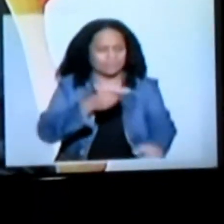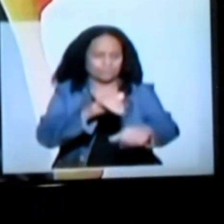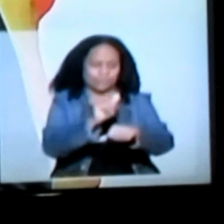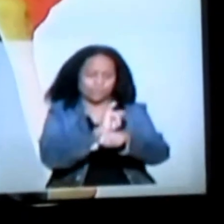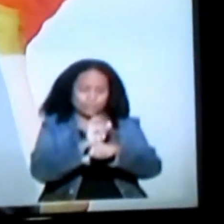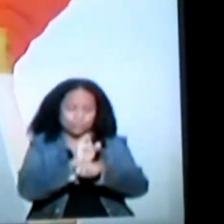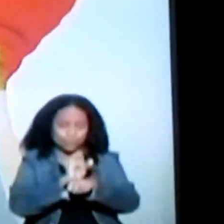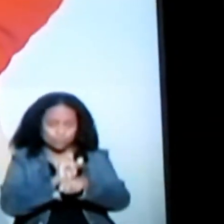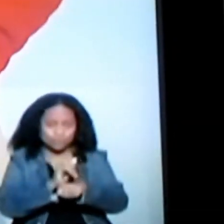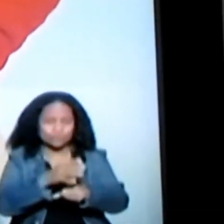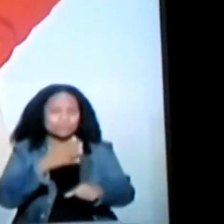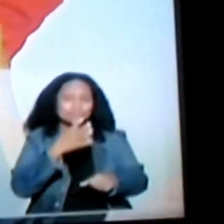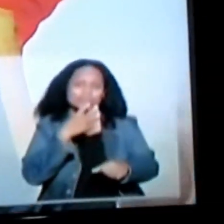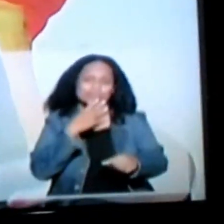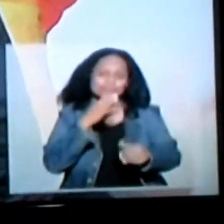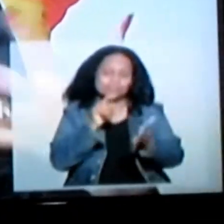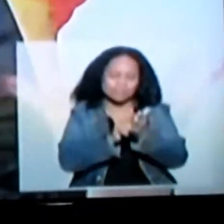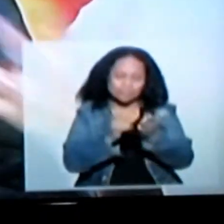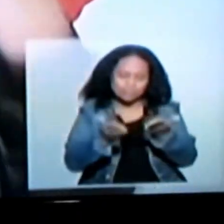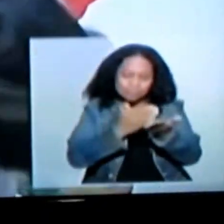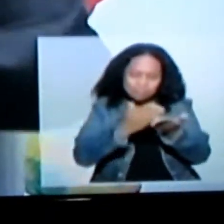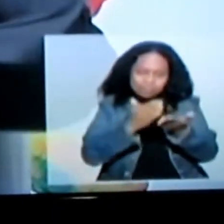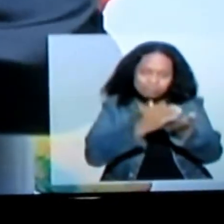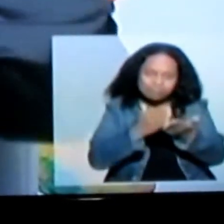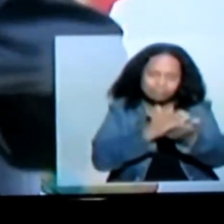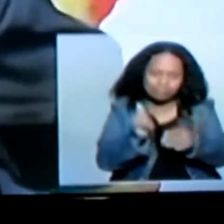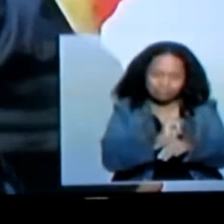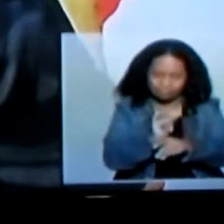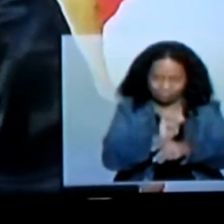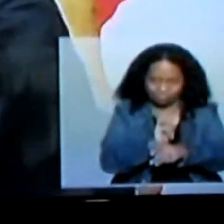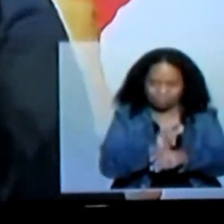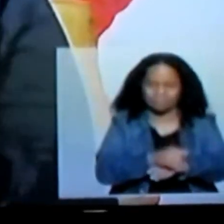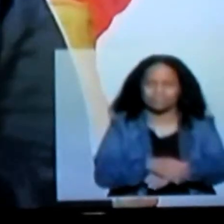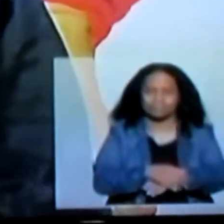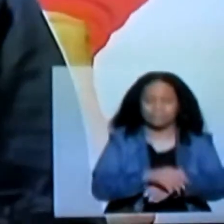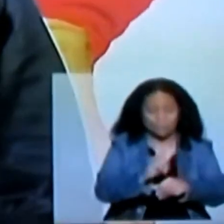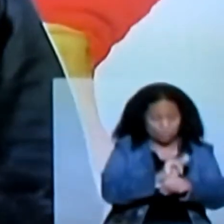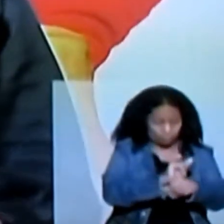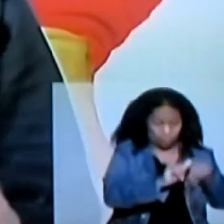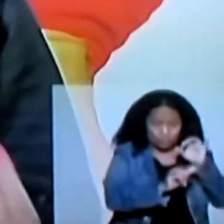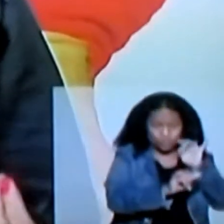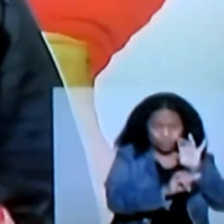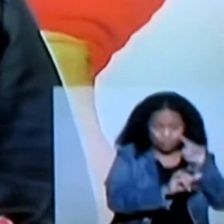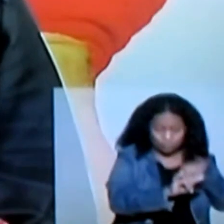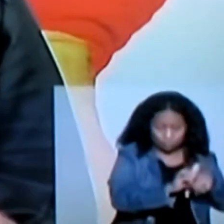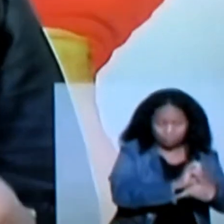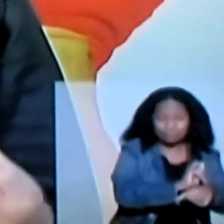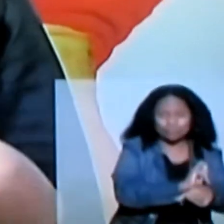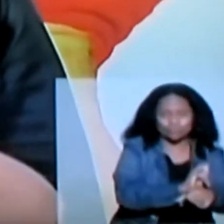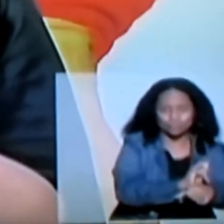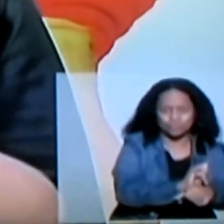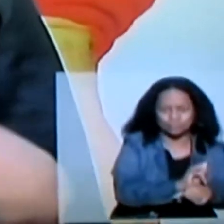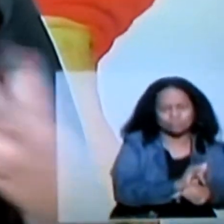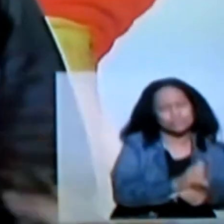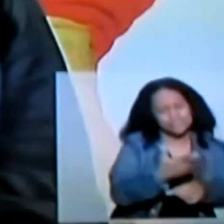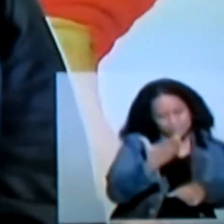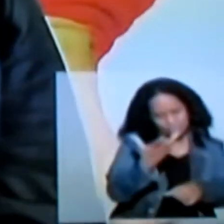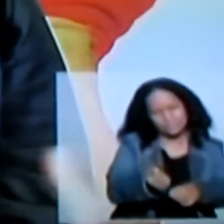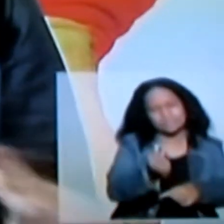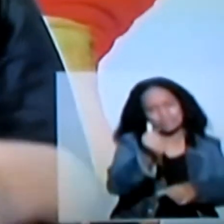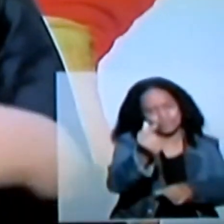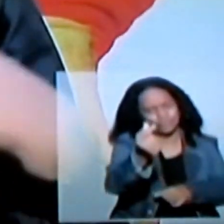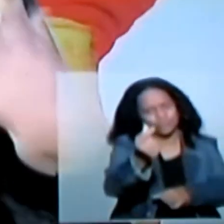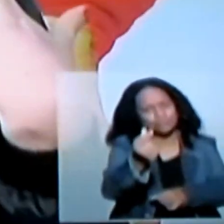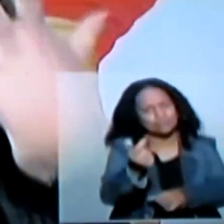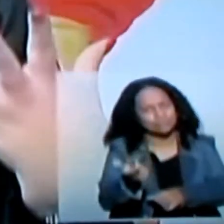que é a diferença do YouTube pro booktuber, menina, se eu te falar alguma coisa errada, me corrija, mas o YouTube, ele ganha muito dinheiro. Então, quando você entra ali, não são